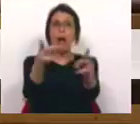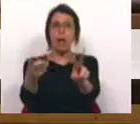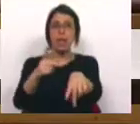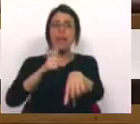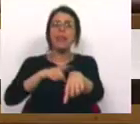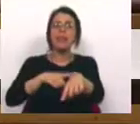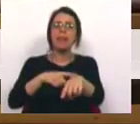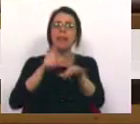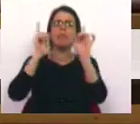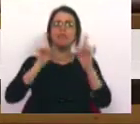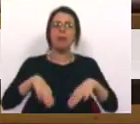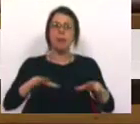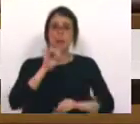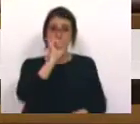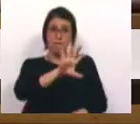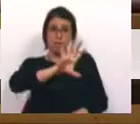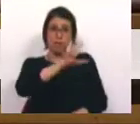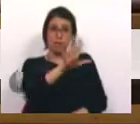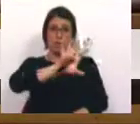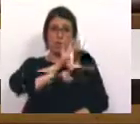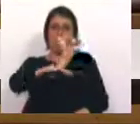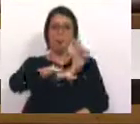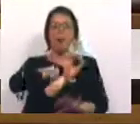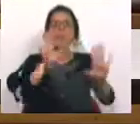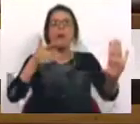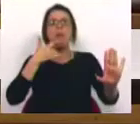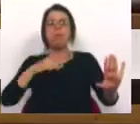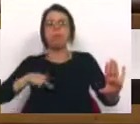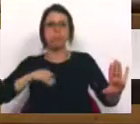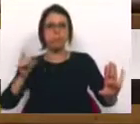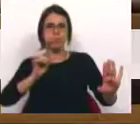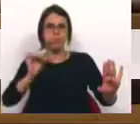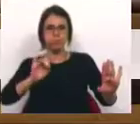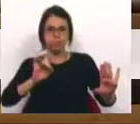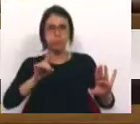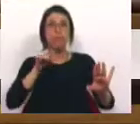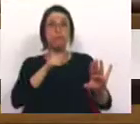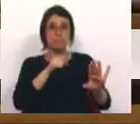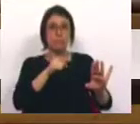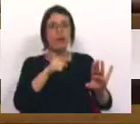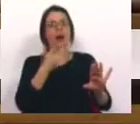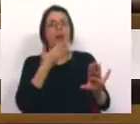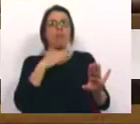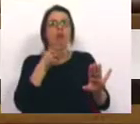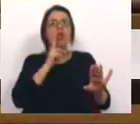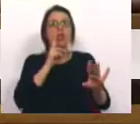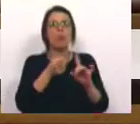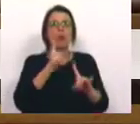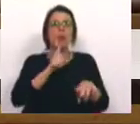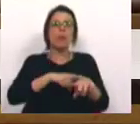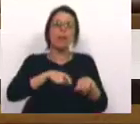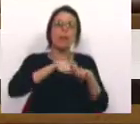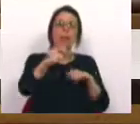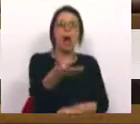da época balnear nas praias do seu concelho, mas não podemos aceitar que usem essa prerrogativa não para alargar